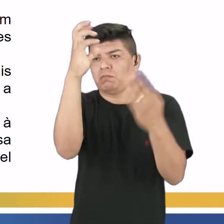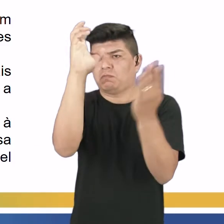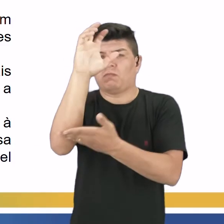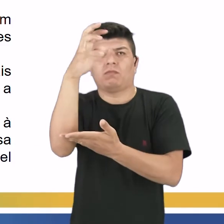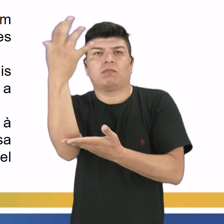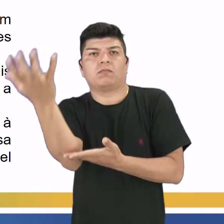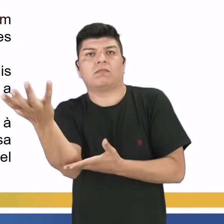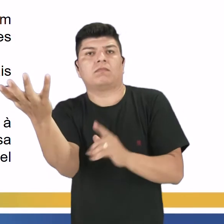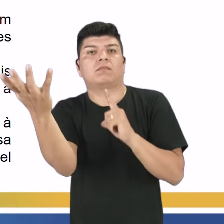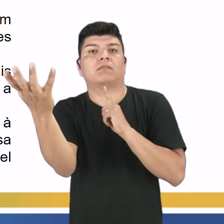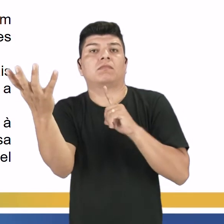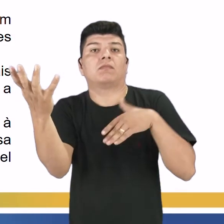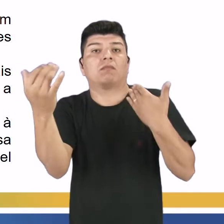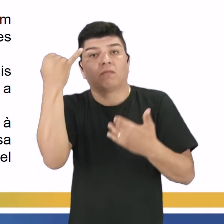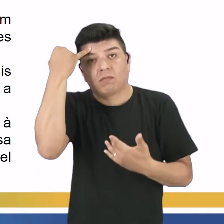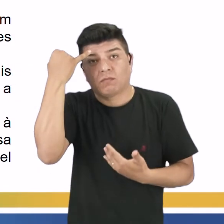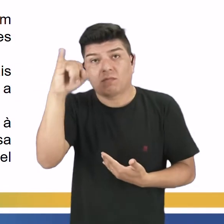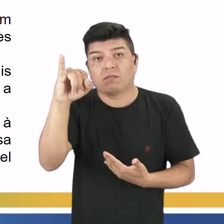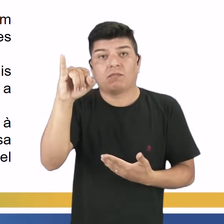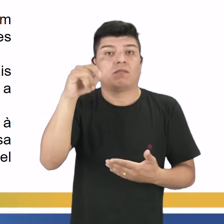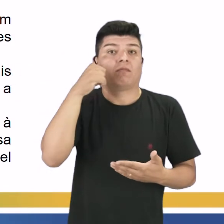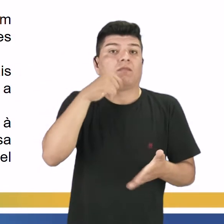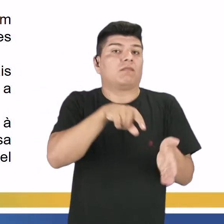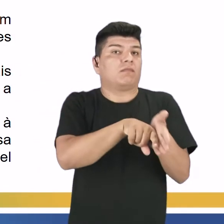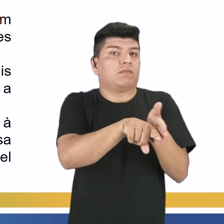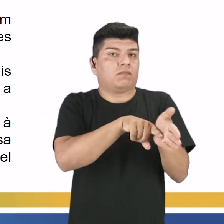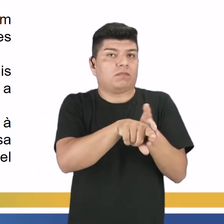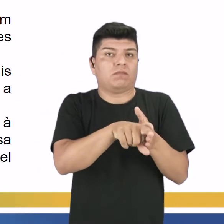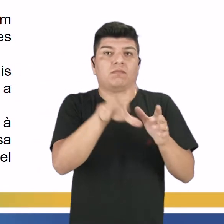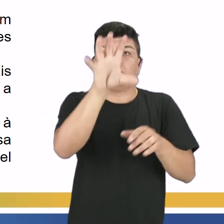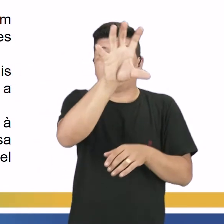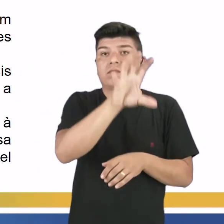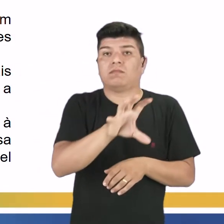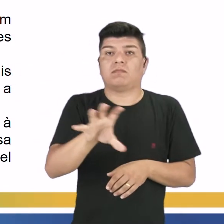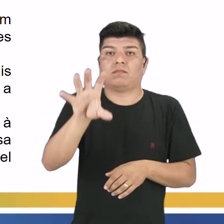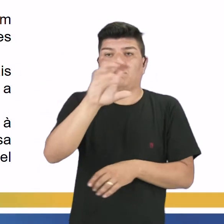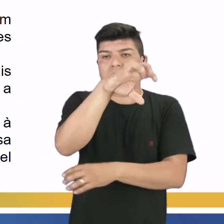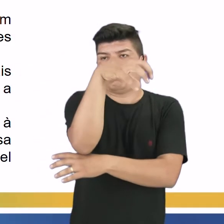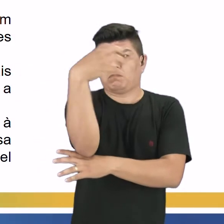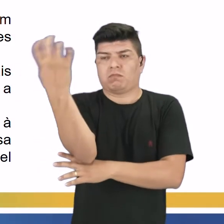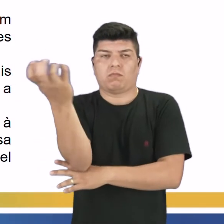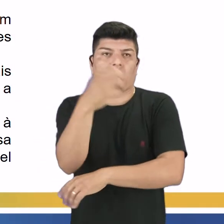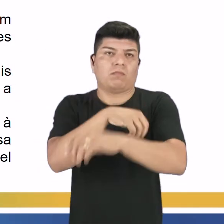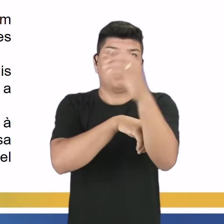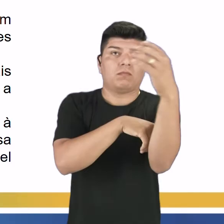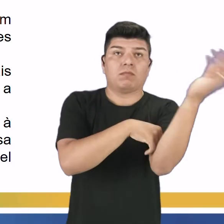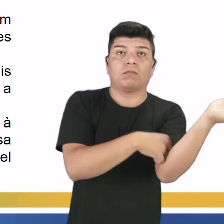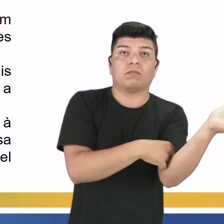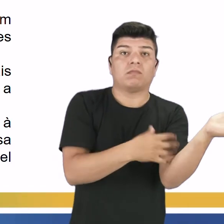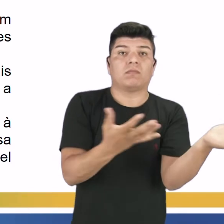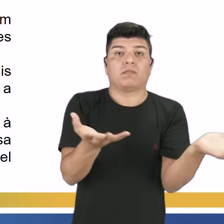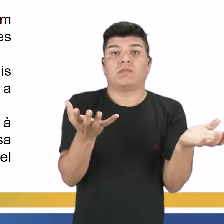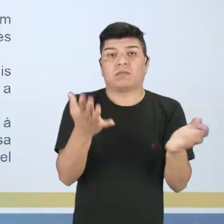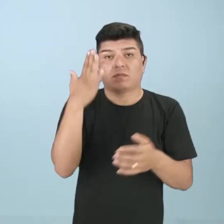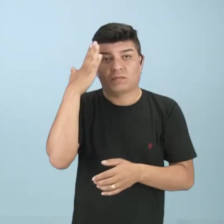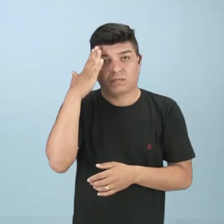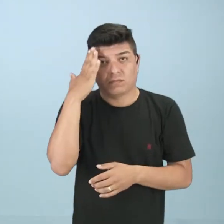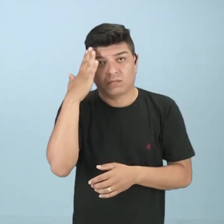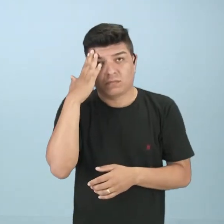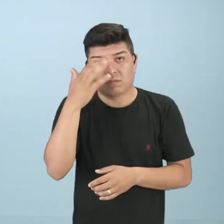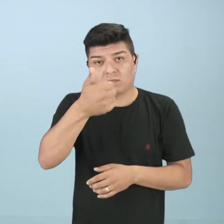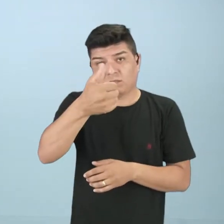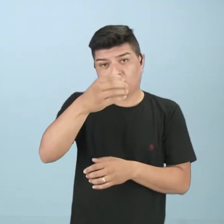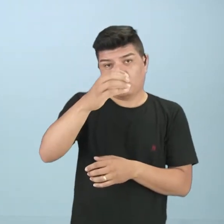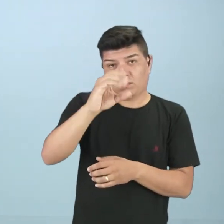ideia da pesquisadora? A região, né, a área lá está desmatada. Então, ela quer ver dessas